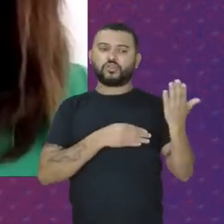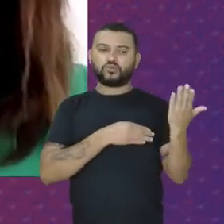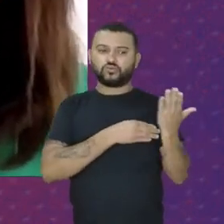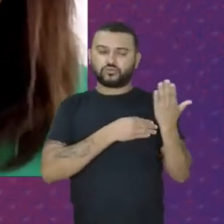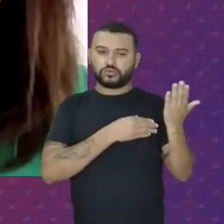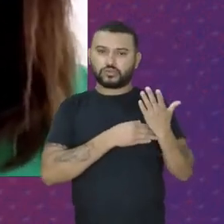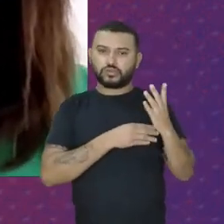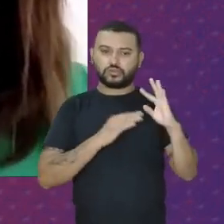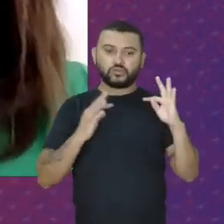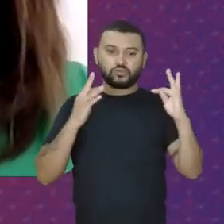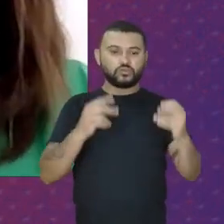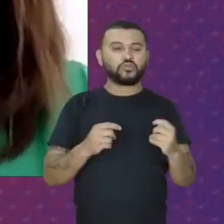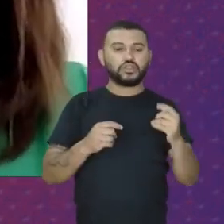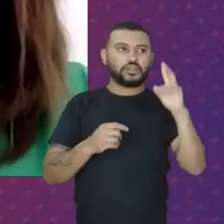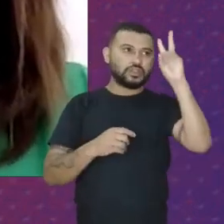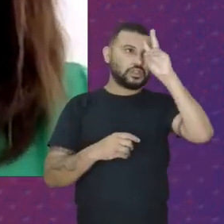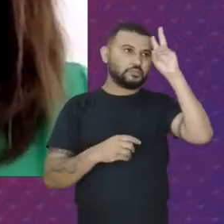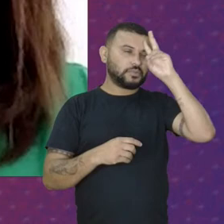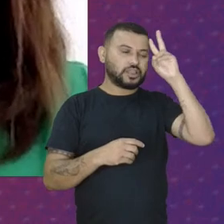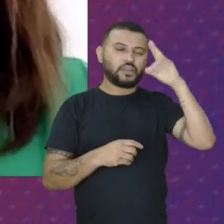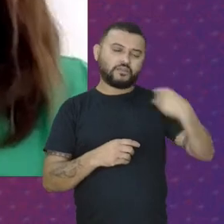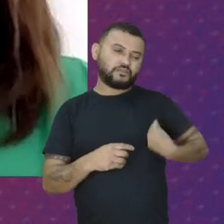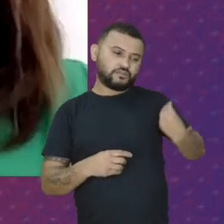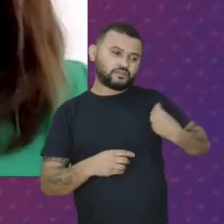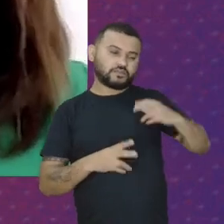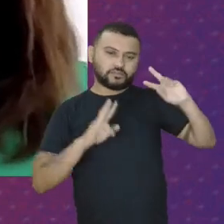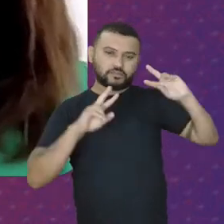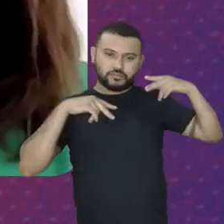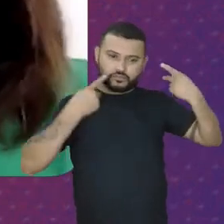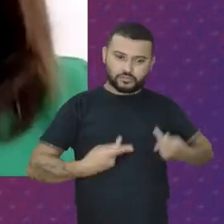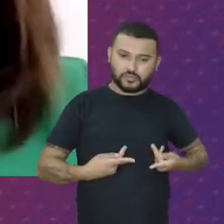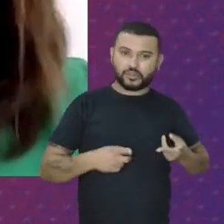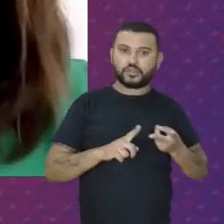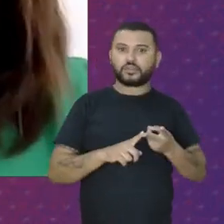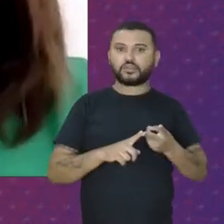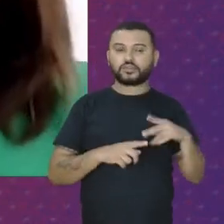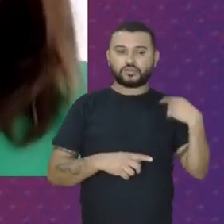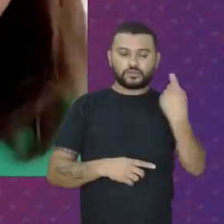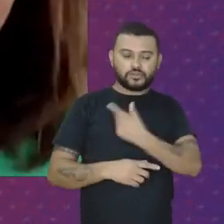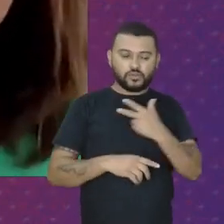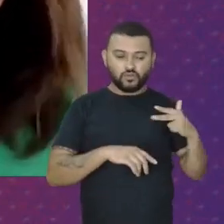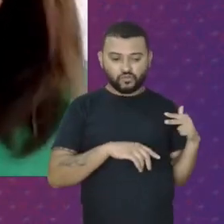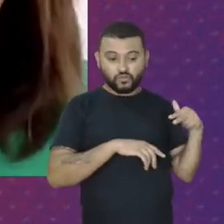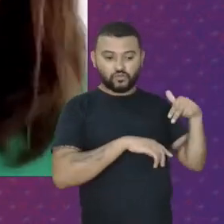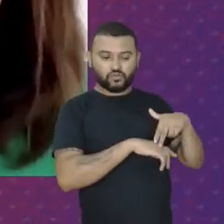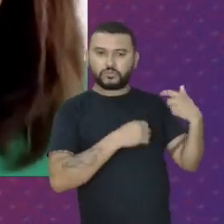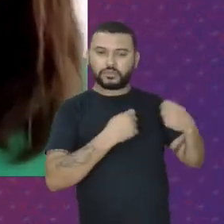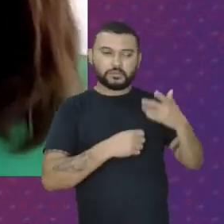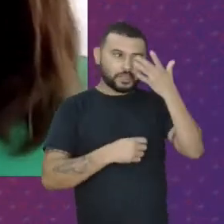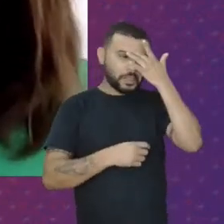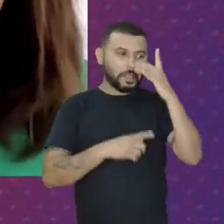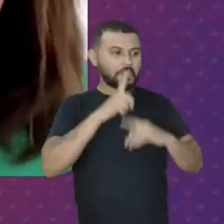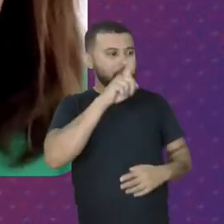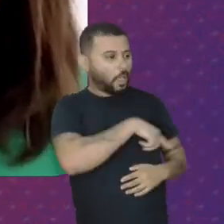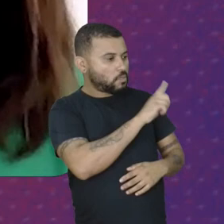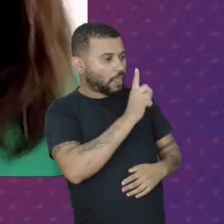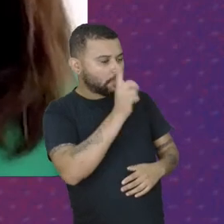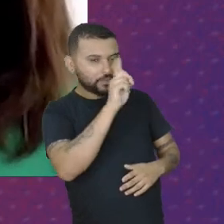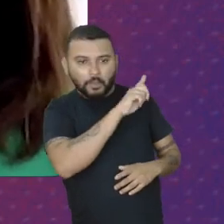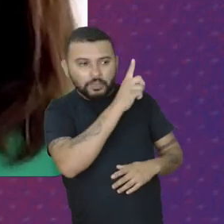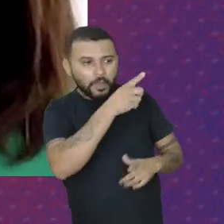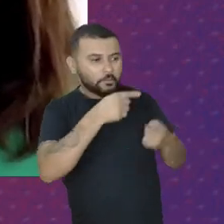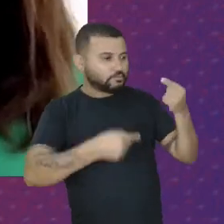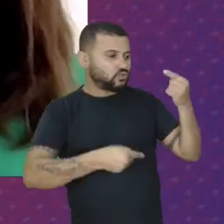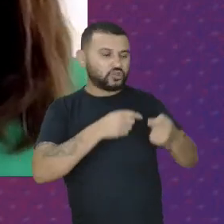a trajetória da humanidade, pela nossa presença, que sempre foi negada nos espaços